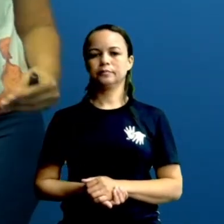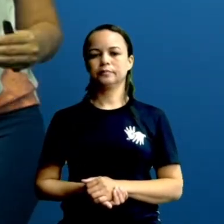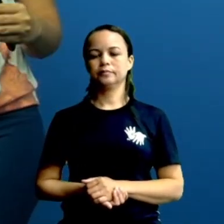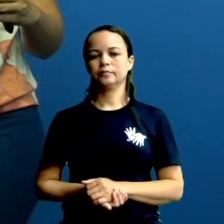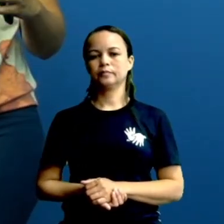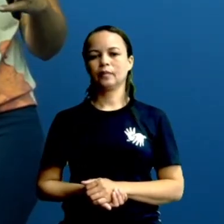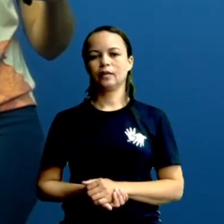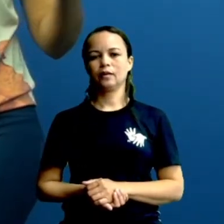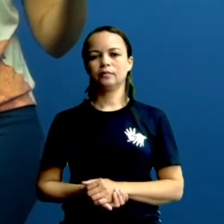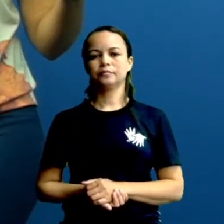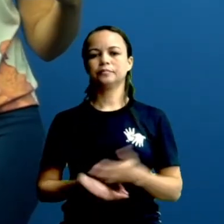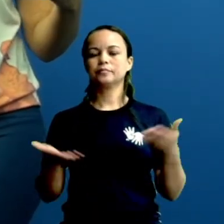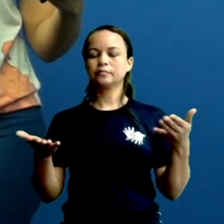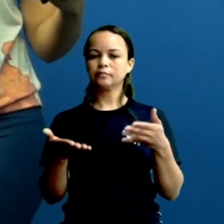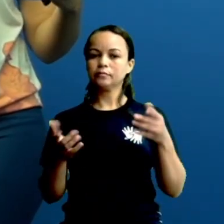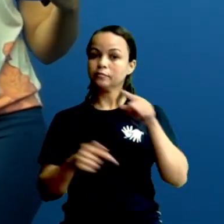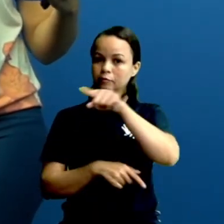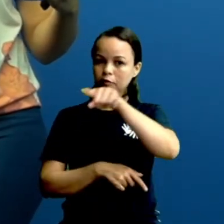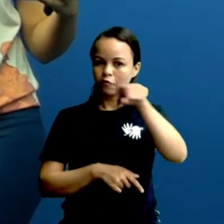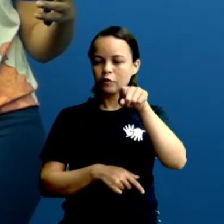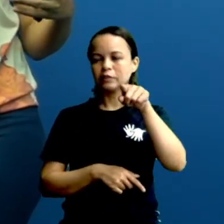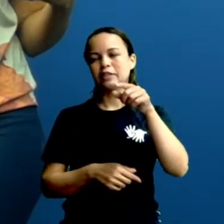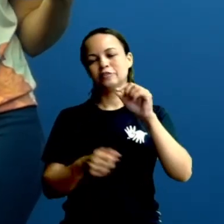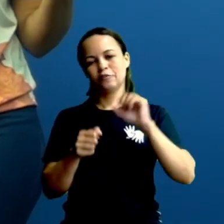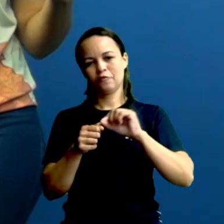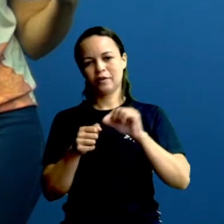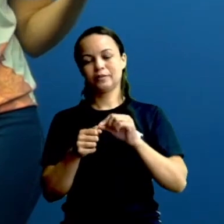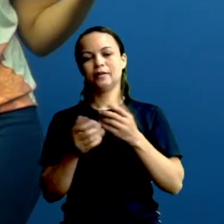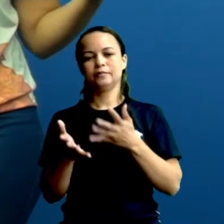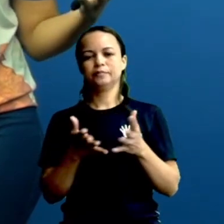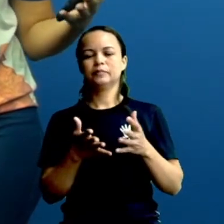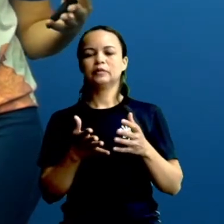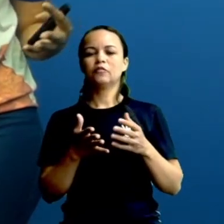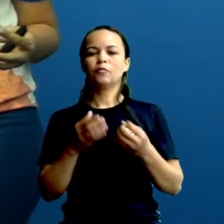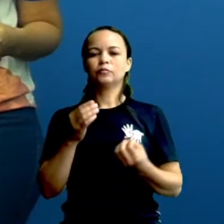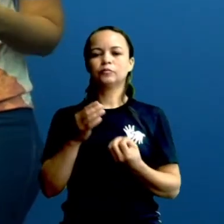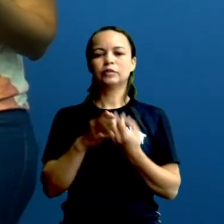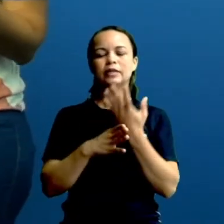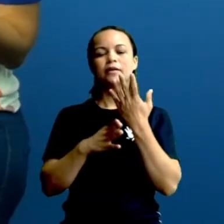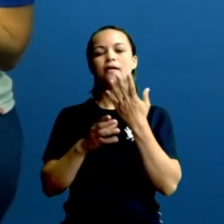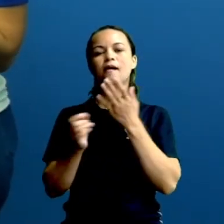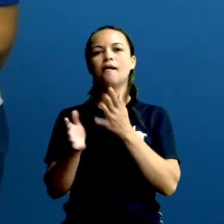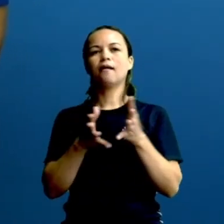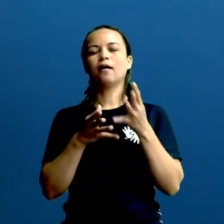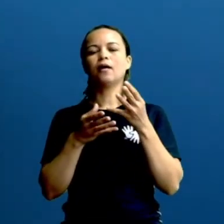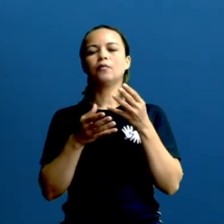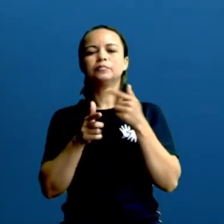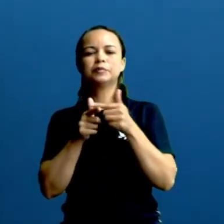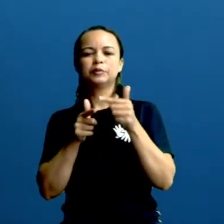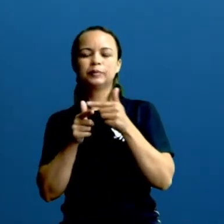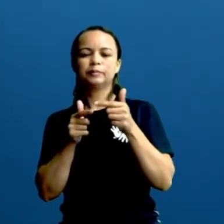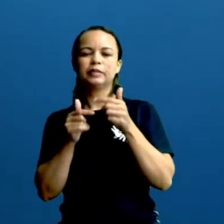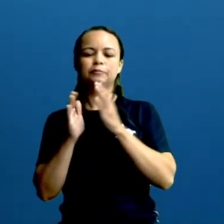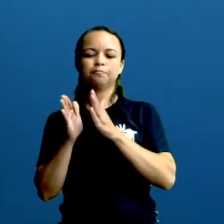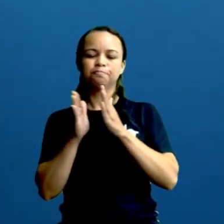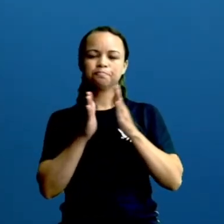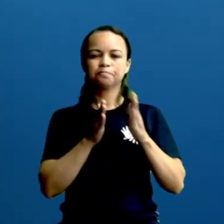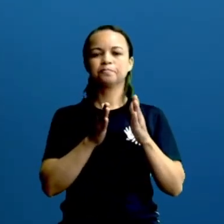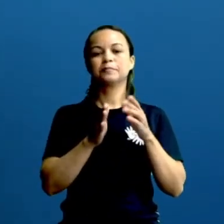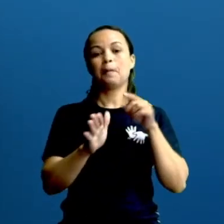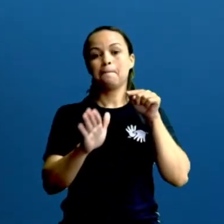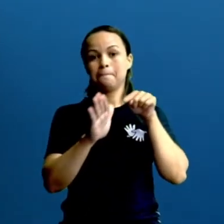Agora é a sua vez, tá? Nós vamos criar um probleminha a partir de